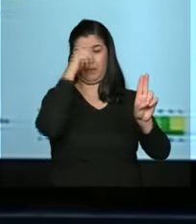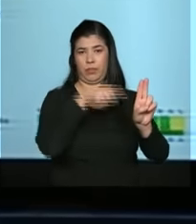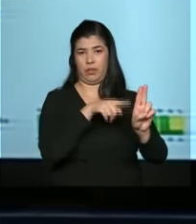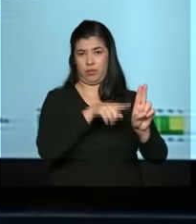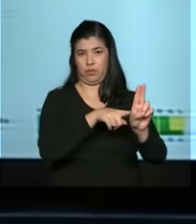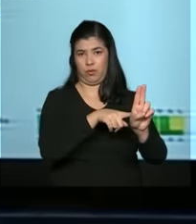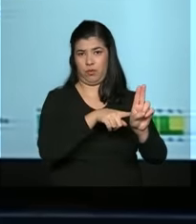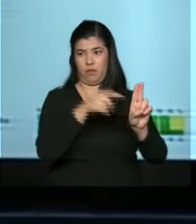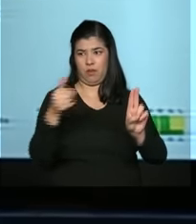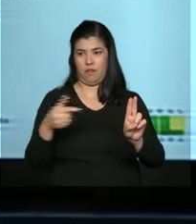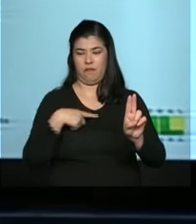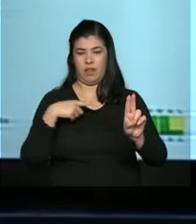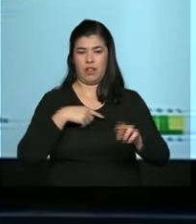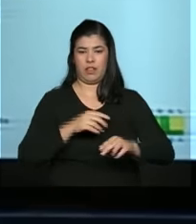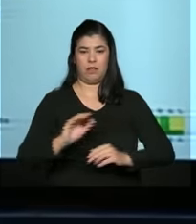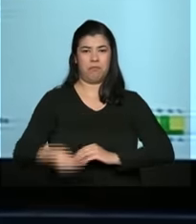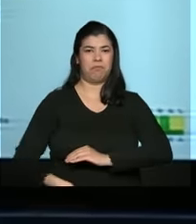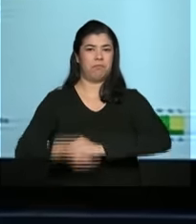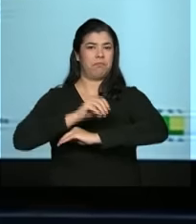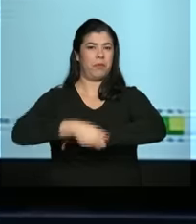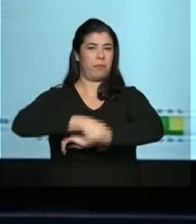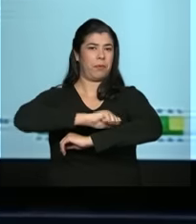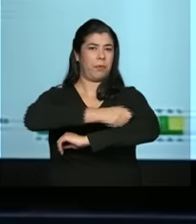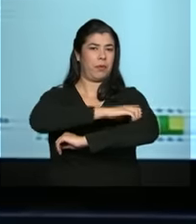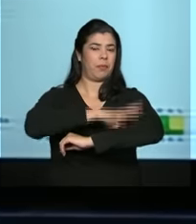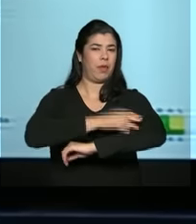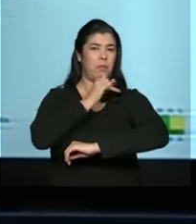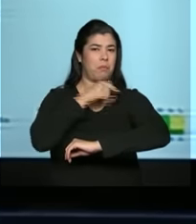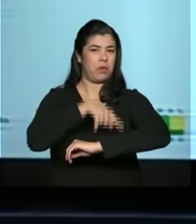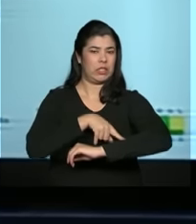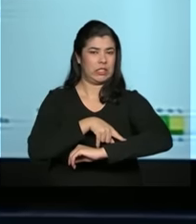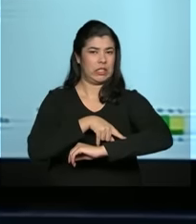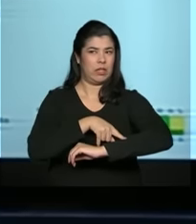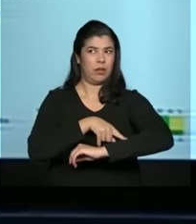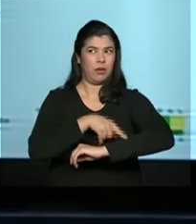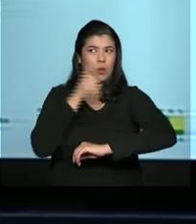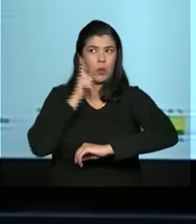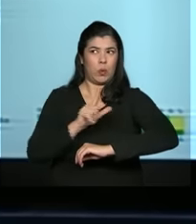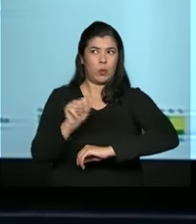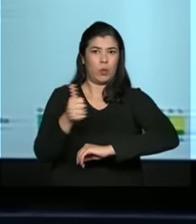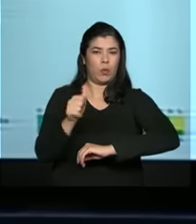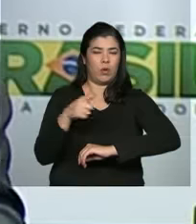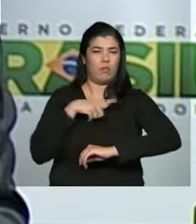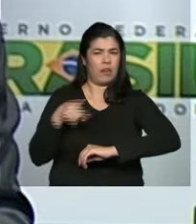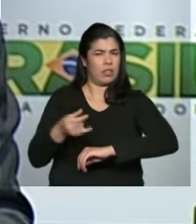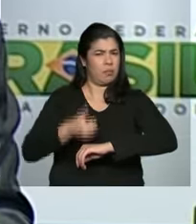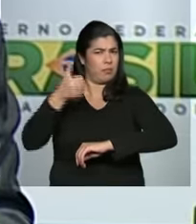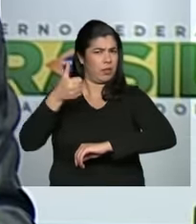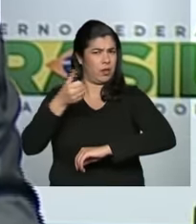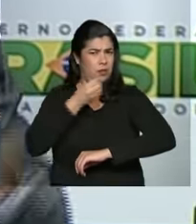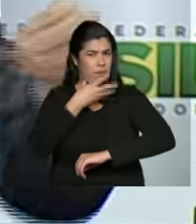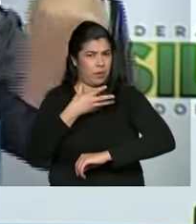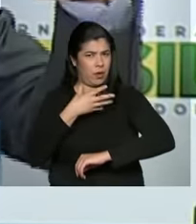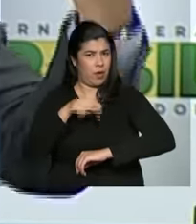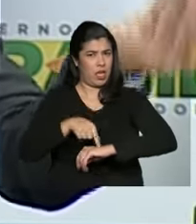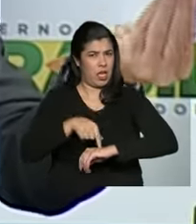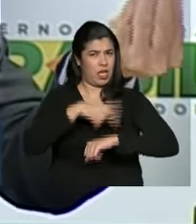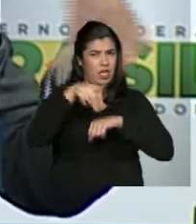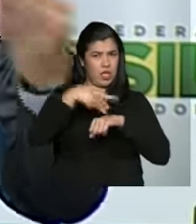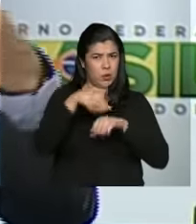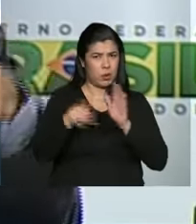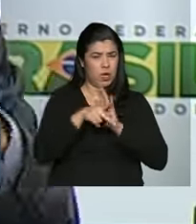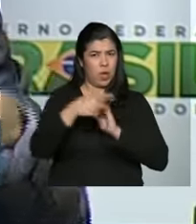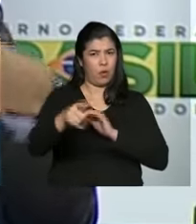dispositivo ele não tem condições de avaliar se esse é o melhor ou não é o melhor para mim se eu colocar este que é nacional ou este que é